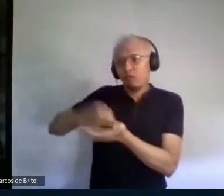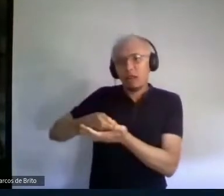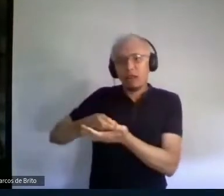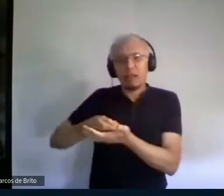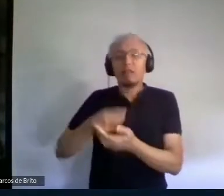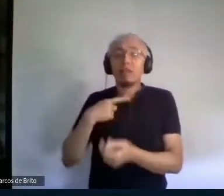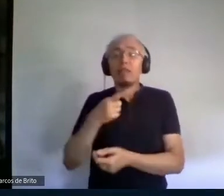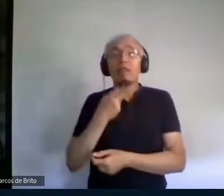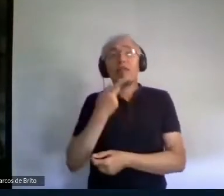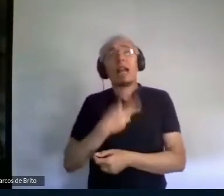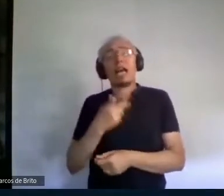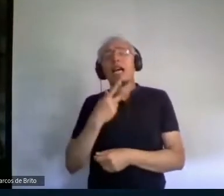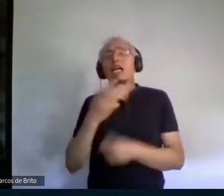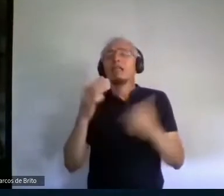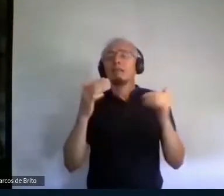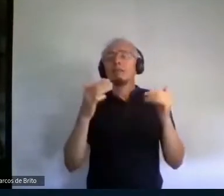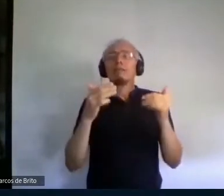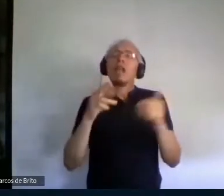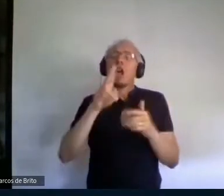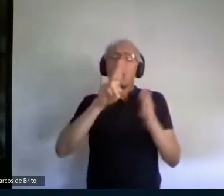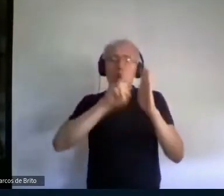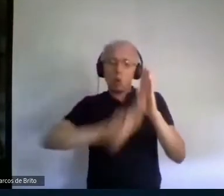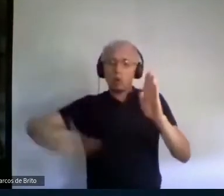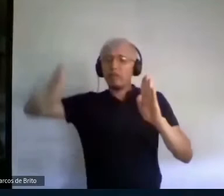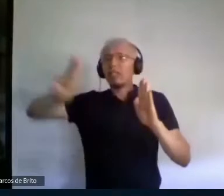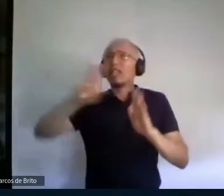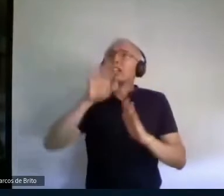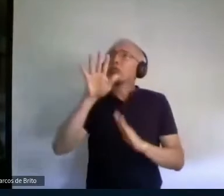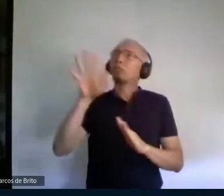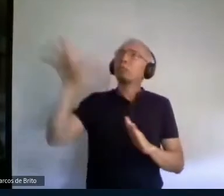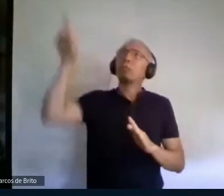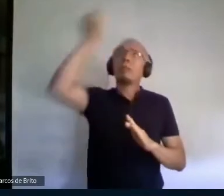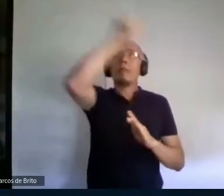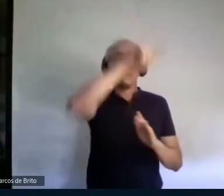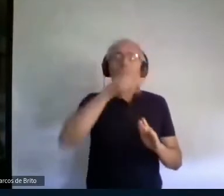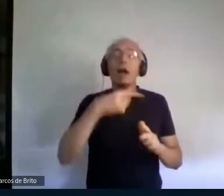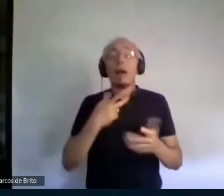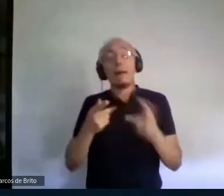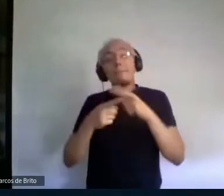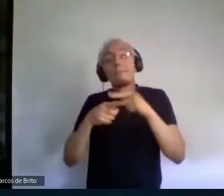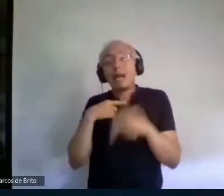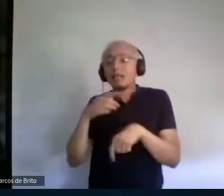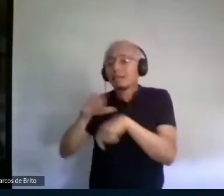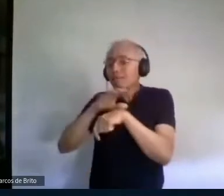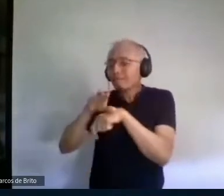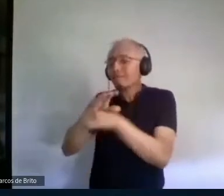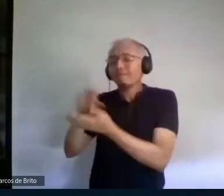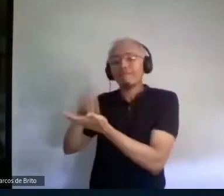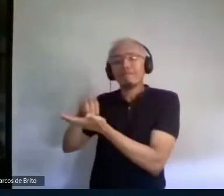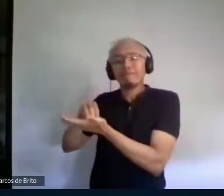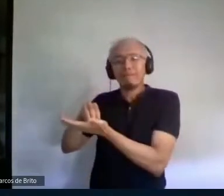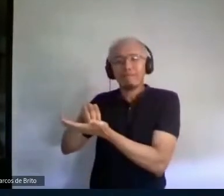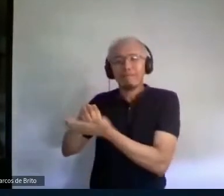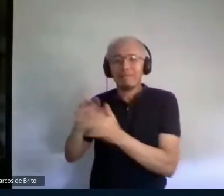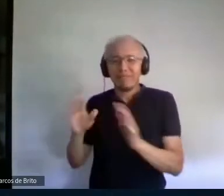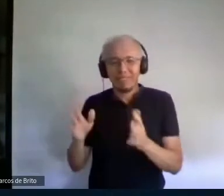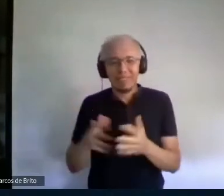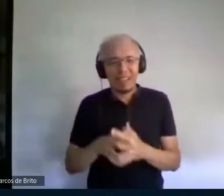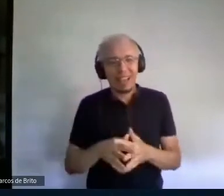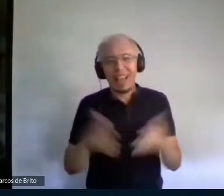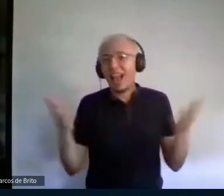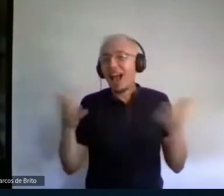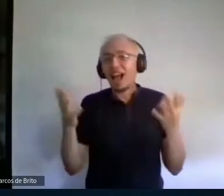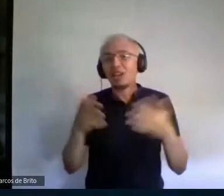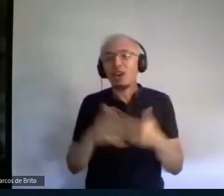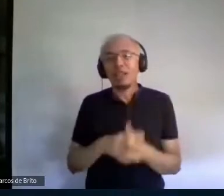as instituições de ensino superior em várias partes do seu texto. Então, eu agora, a partir de agora da minha fala, eu